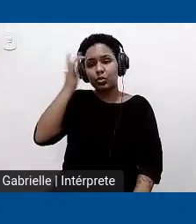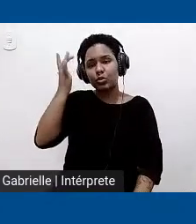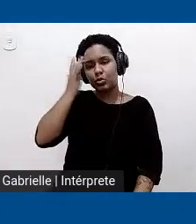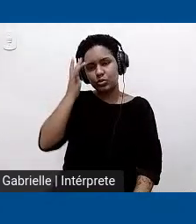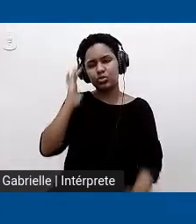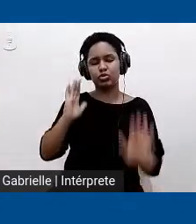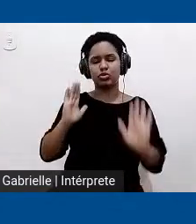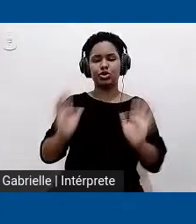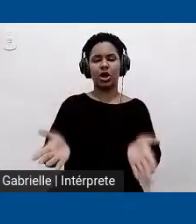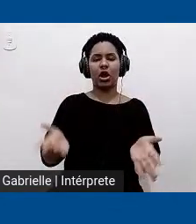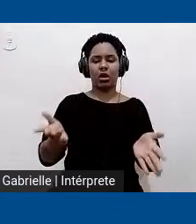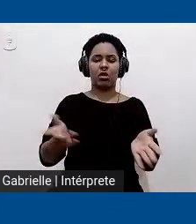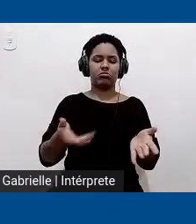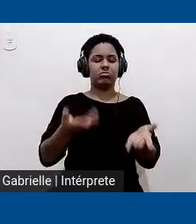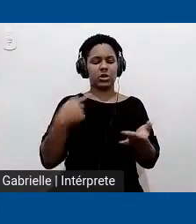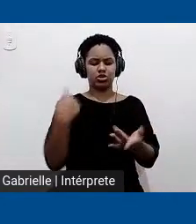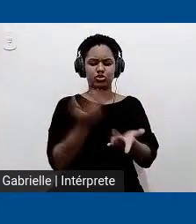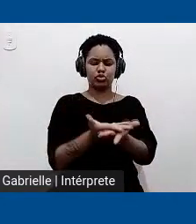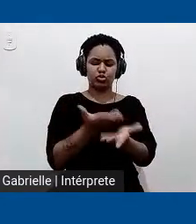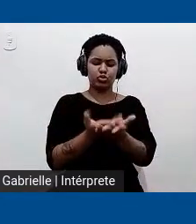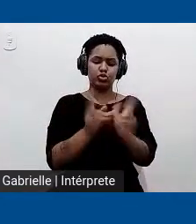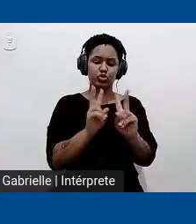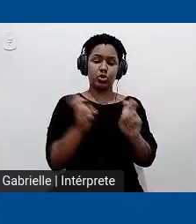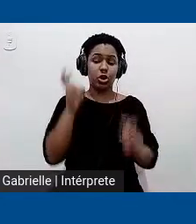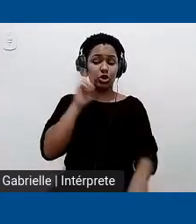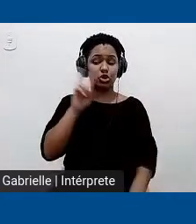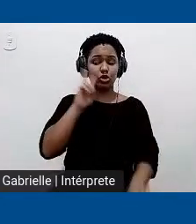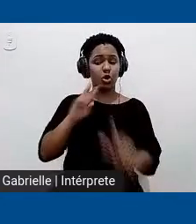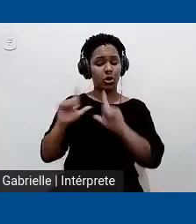sobre história da fotografia, para passar